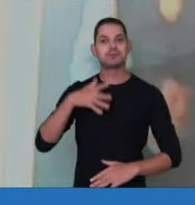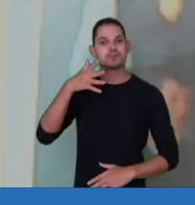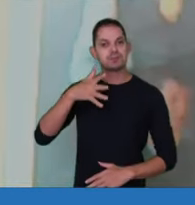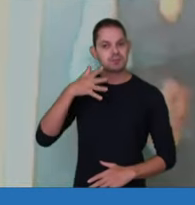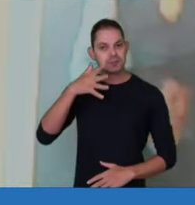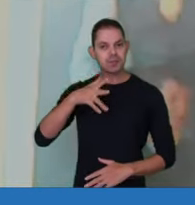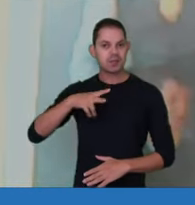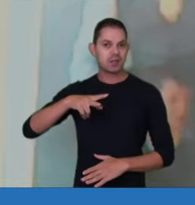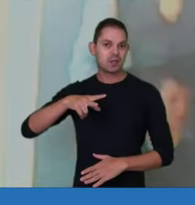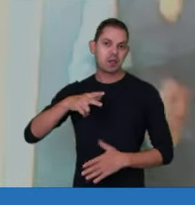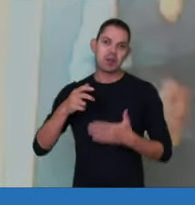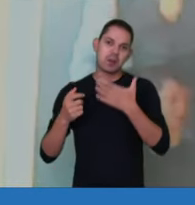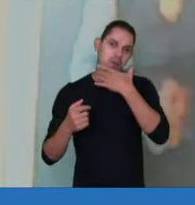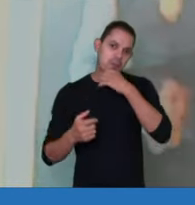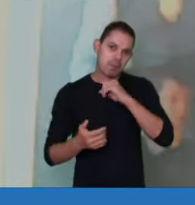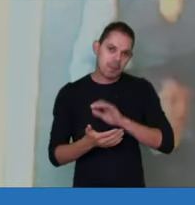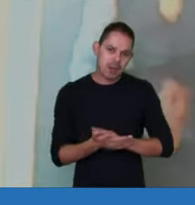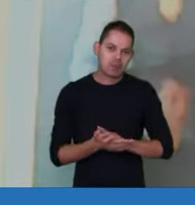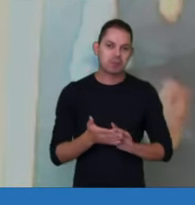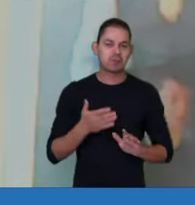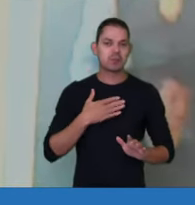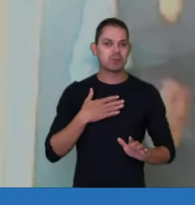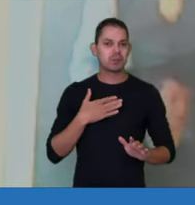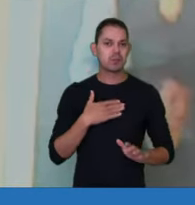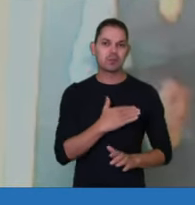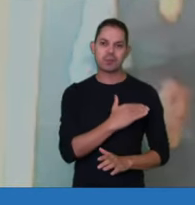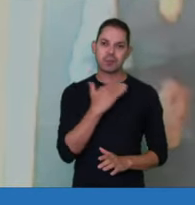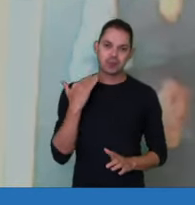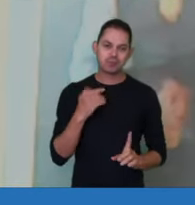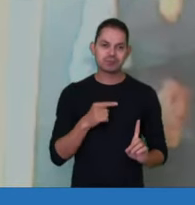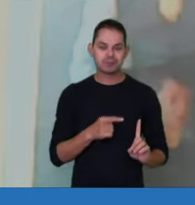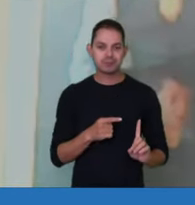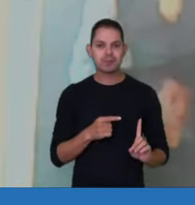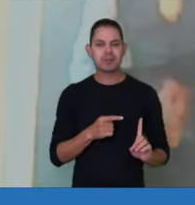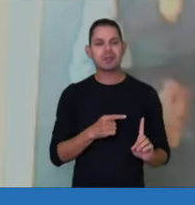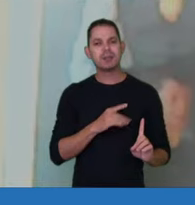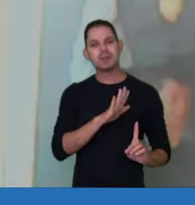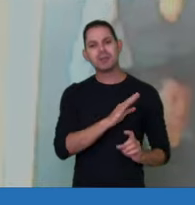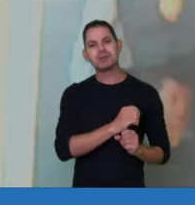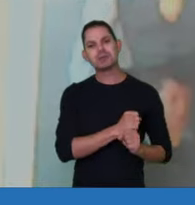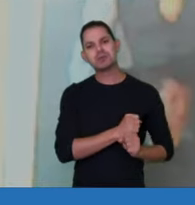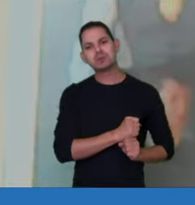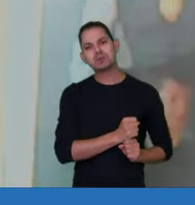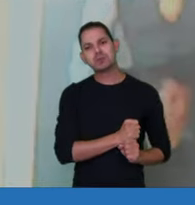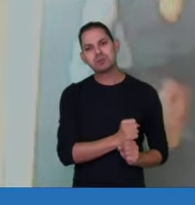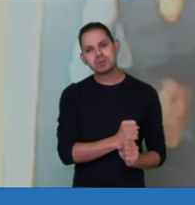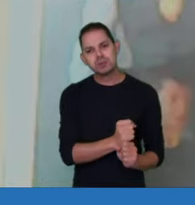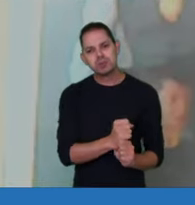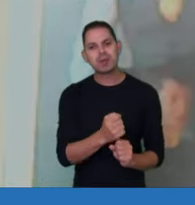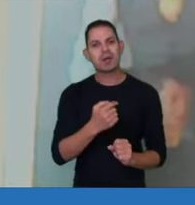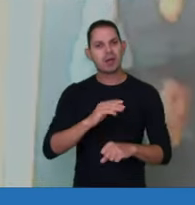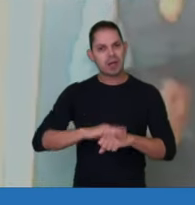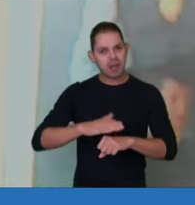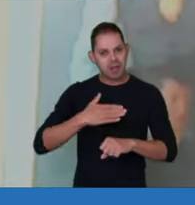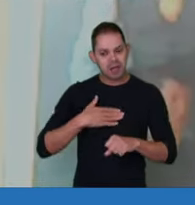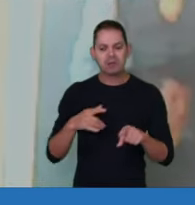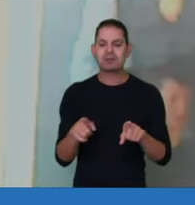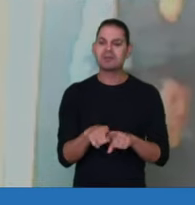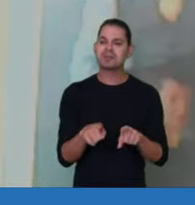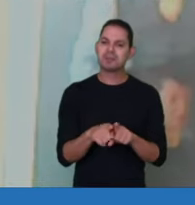Anderson, mas como alguém que durante esses anos também busco por